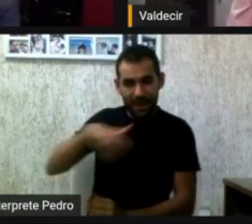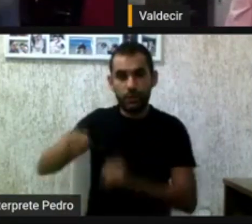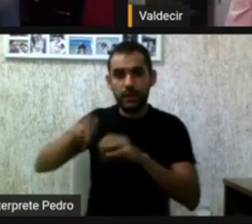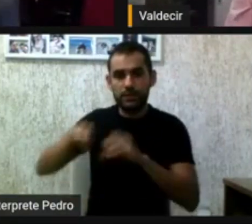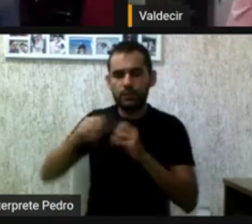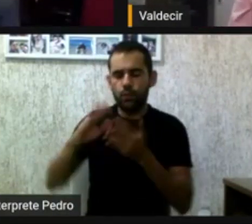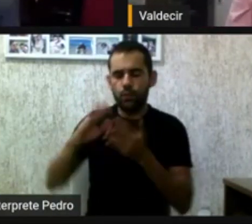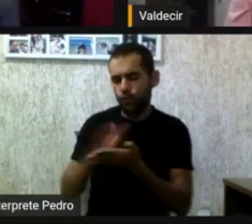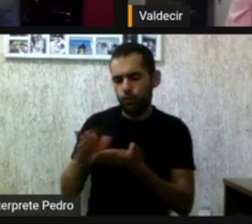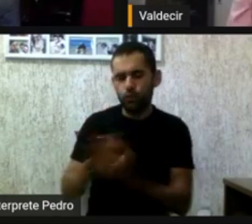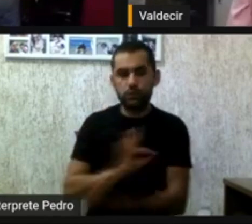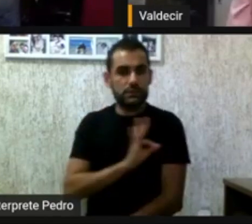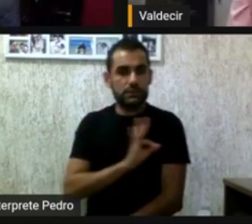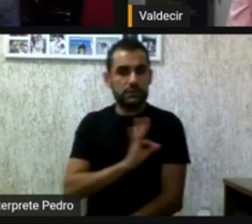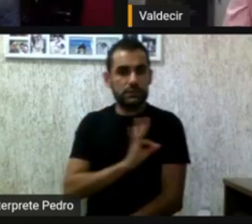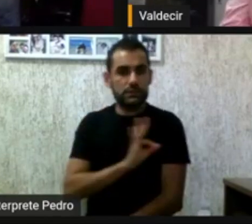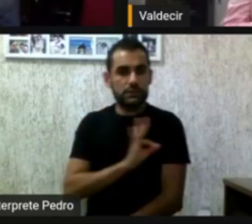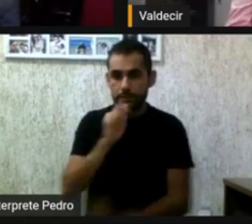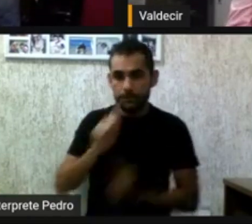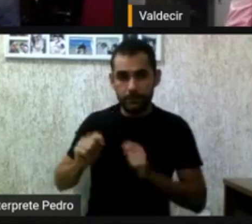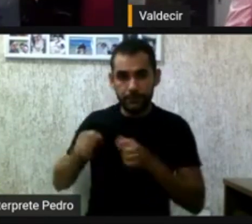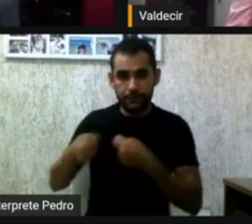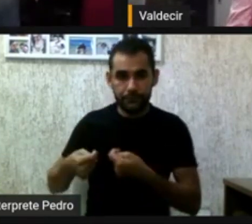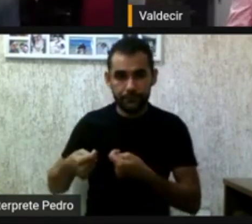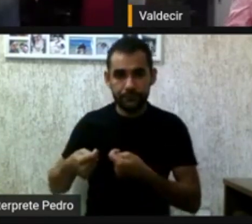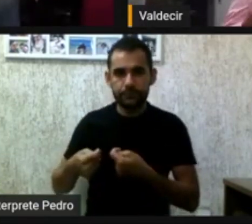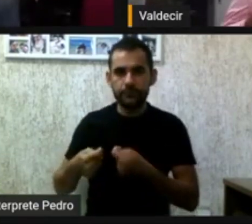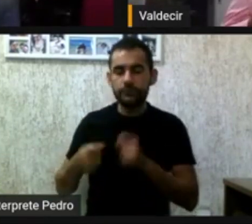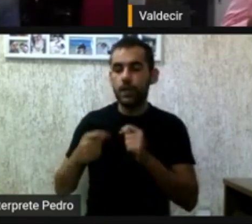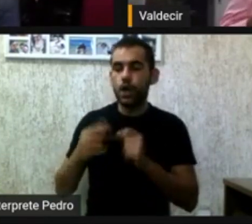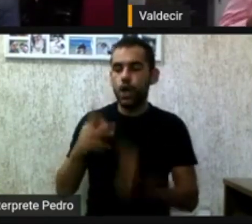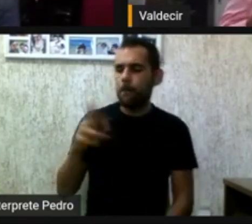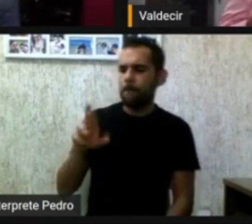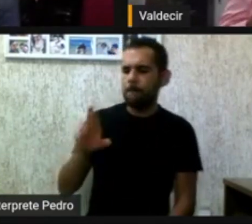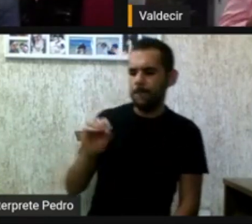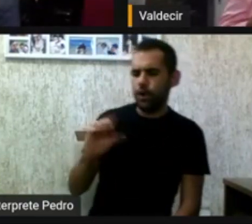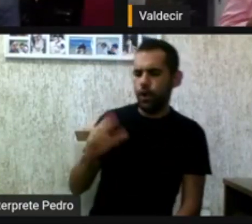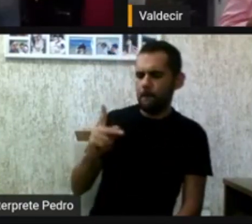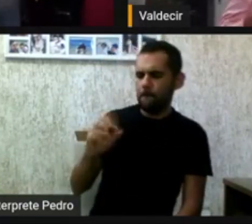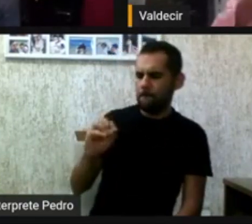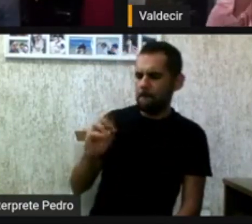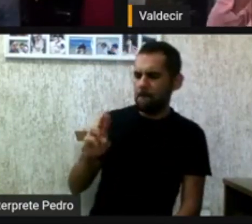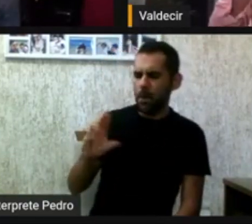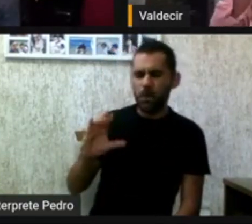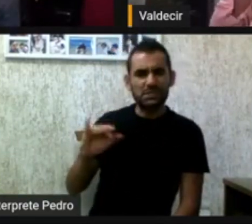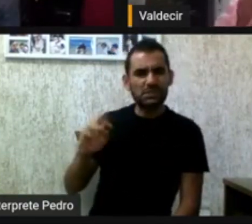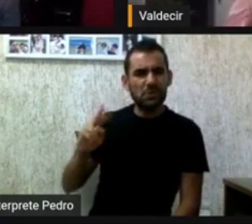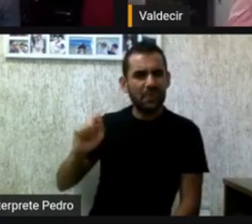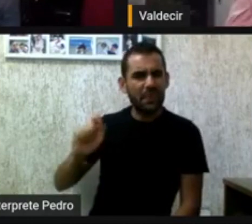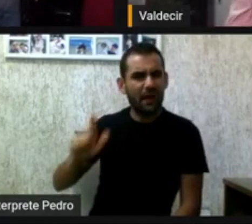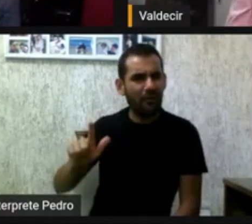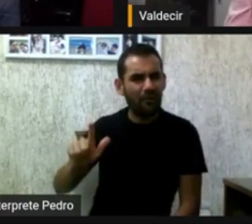alguns técnicos defendem o proporcional, que eu não concordo, sabe?